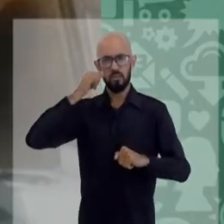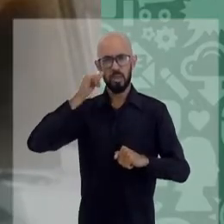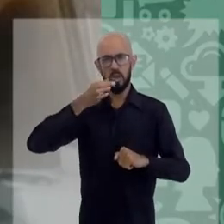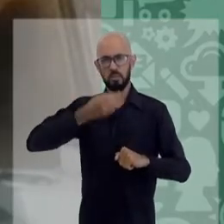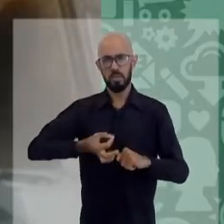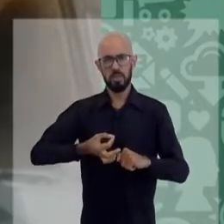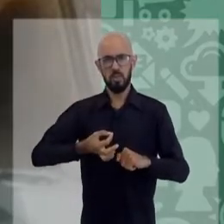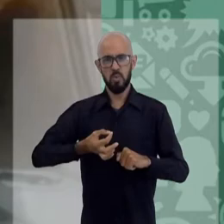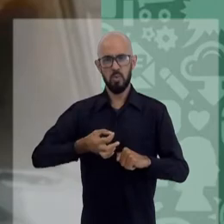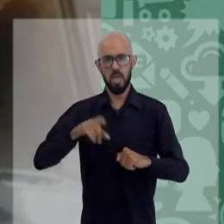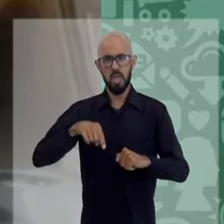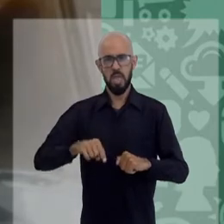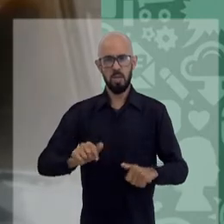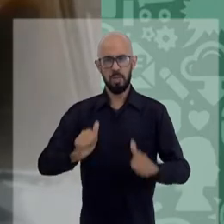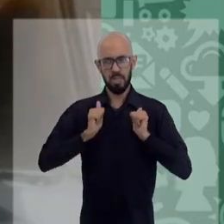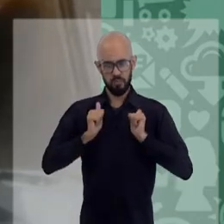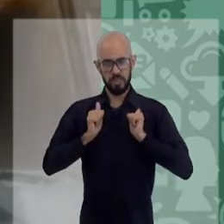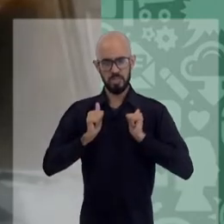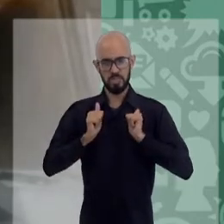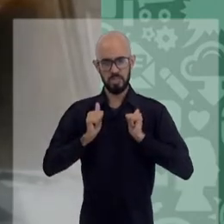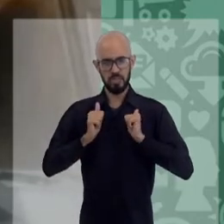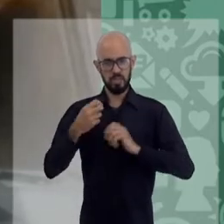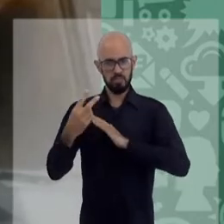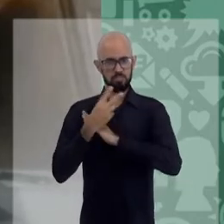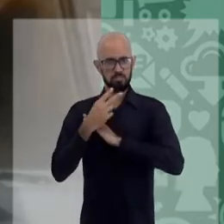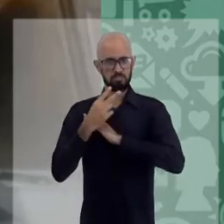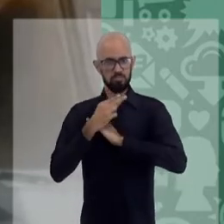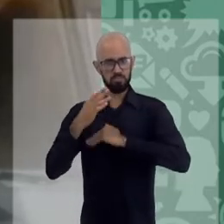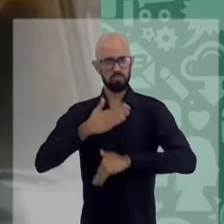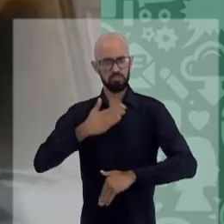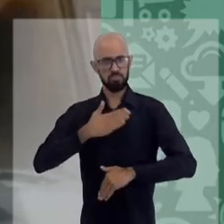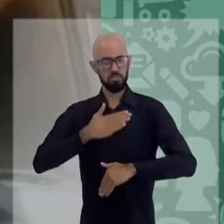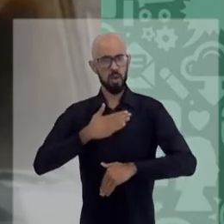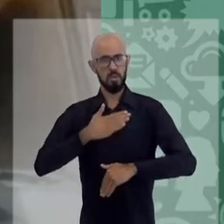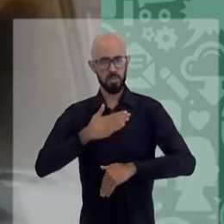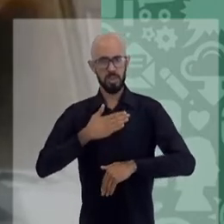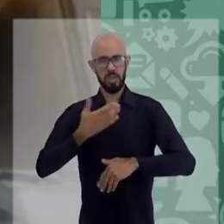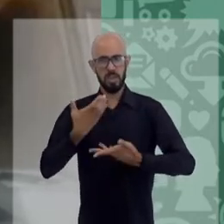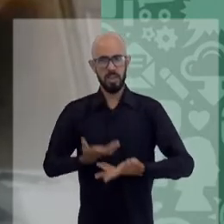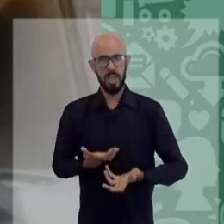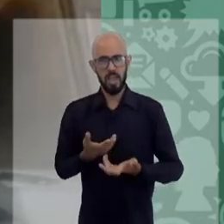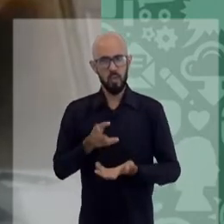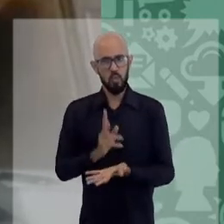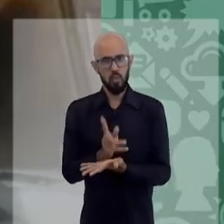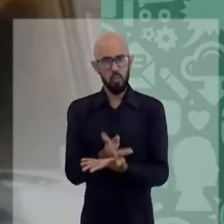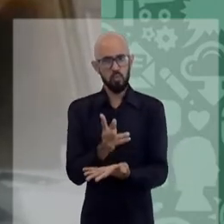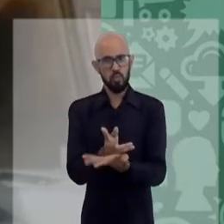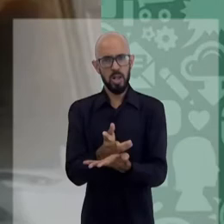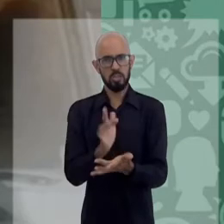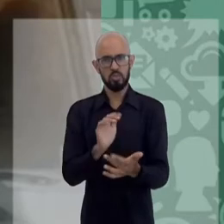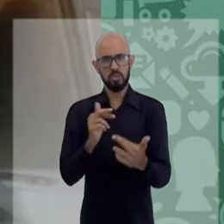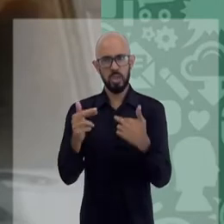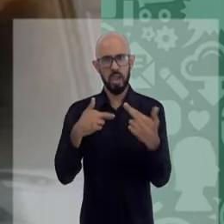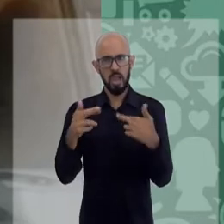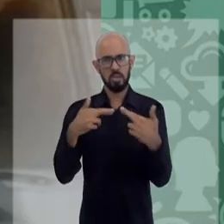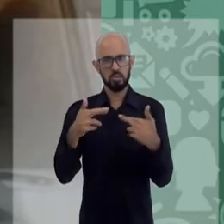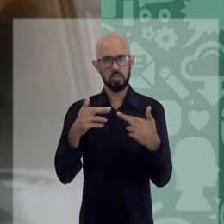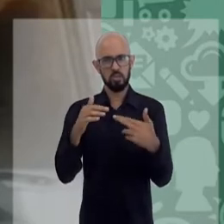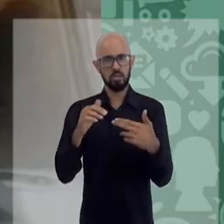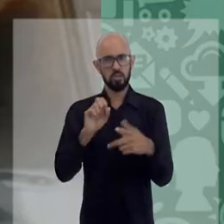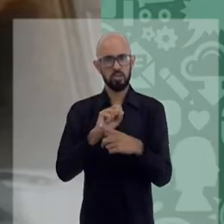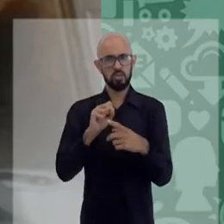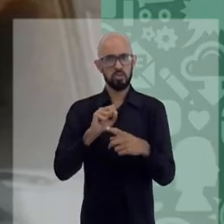evitar me posicionar, é um movimento defensivo. A pessoa quer manter as suas relações sociais, que